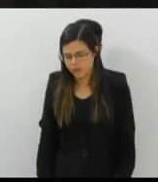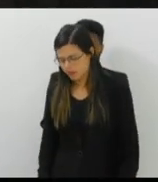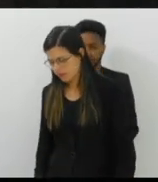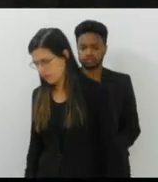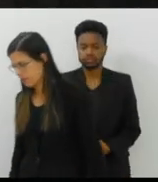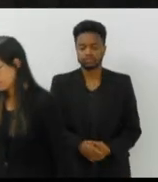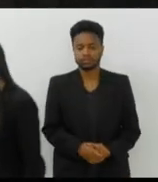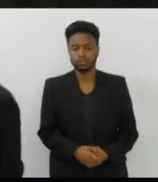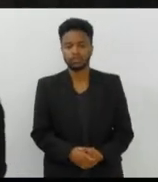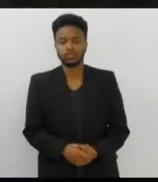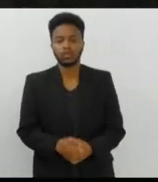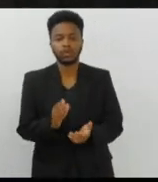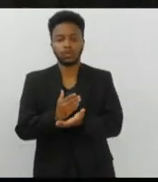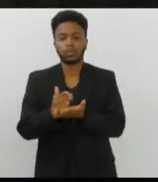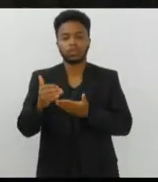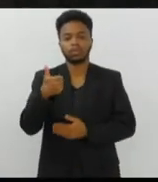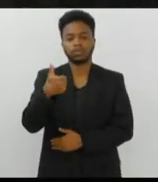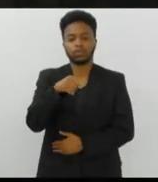desde